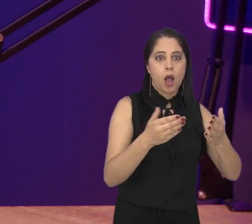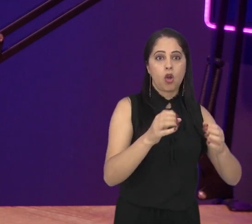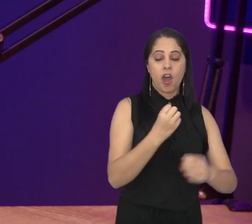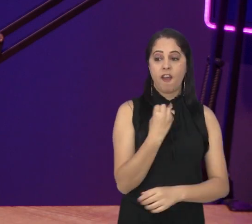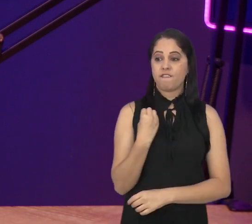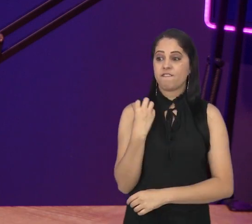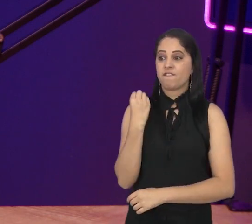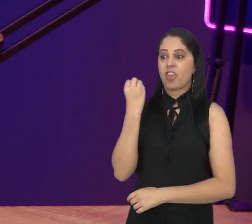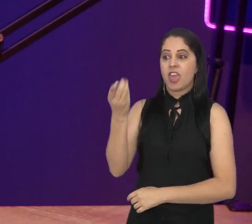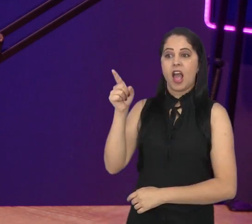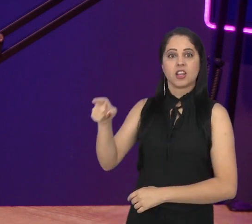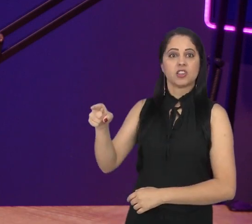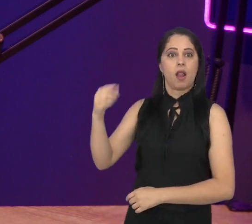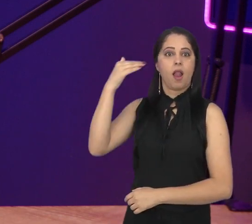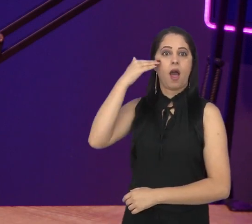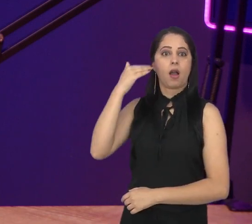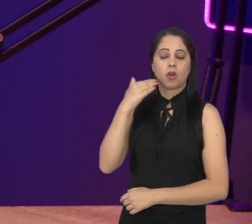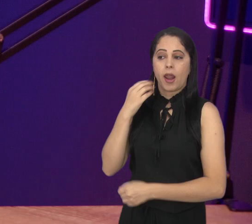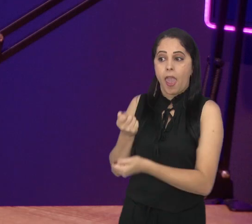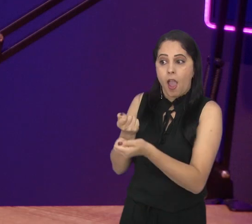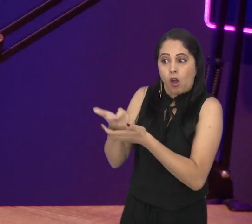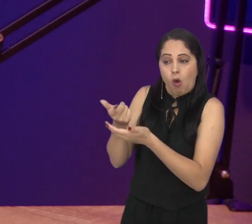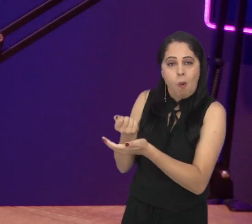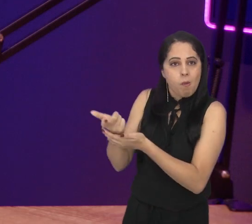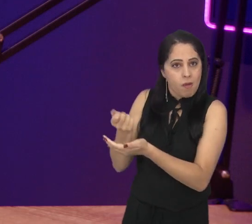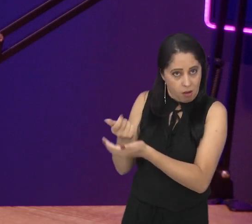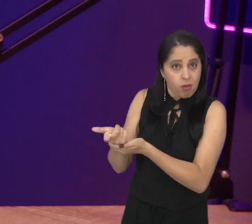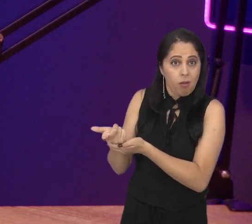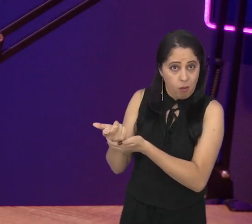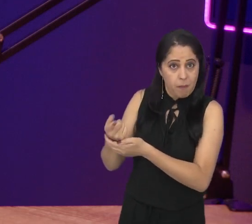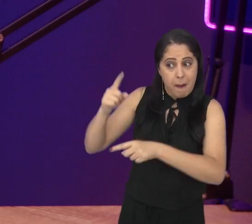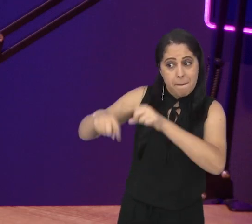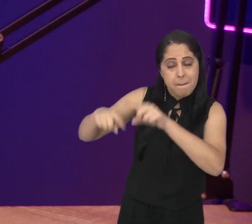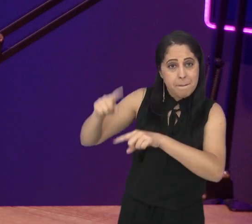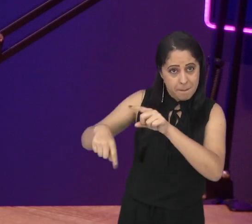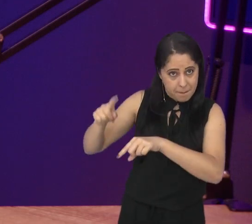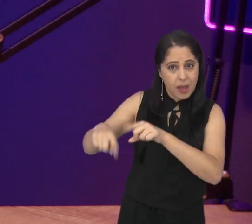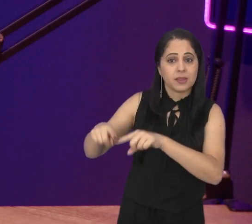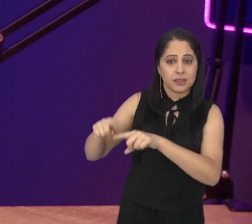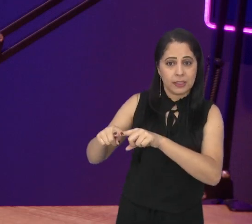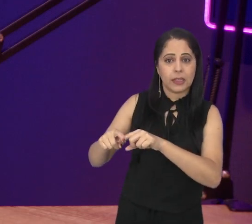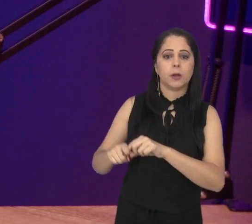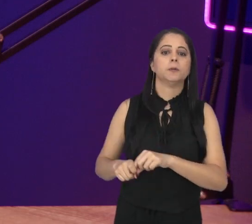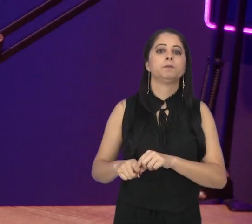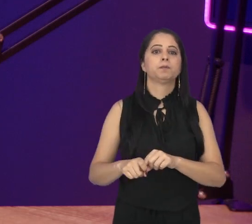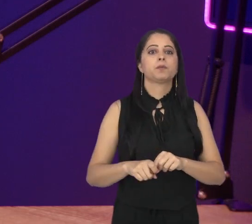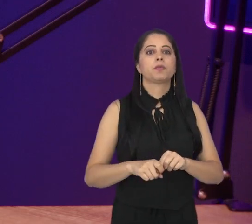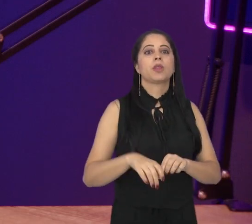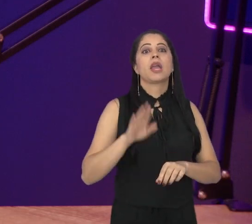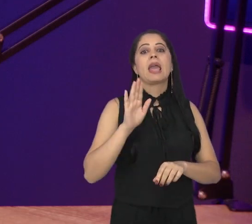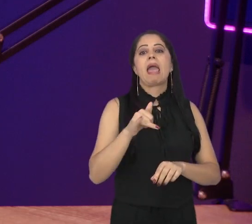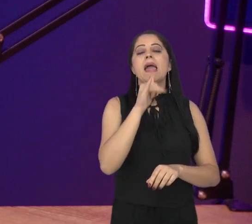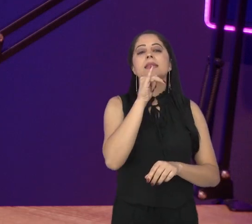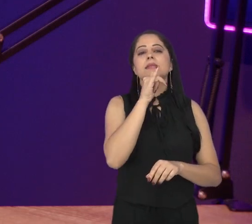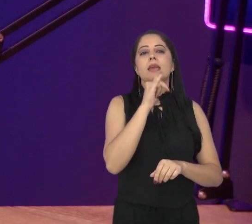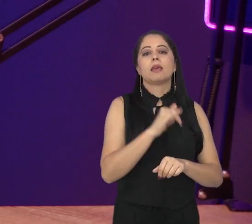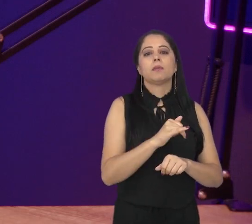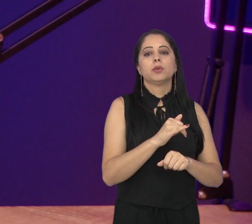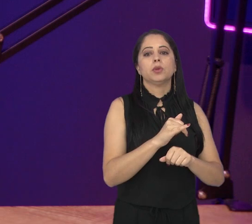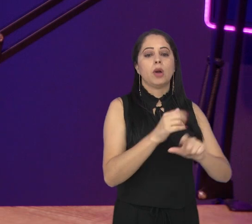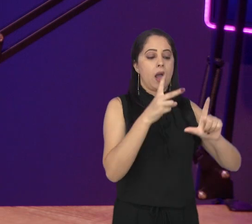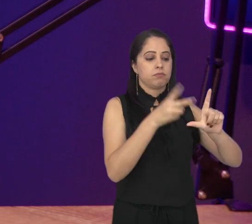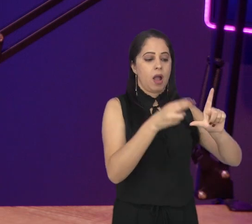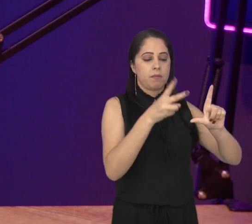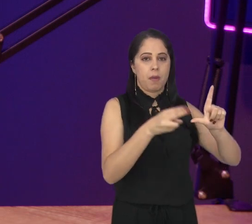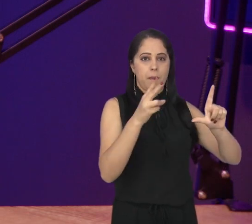gente está indo para a Coreia, comprando produtos coreanos e consumindo produtos coreanos. Pra gente, né, a gente citou o Round Six. Se eu